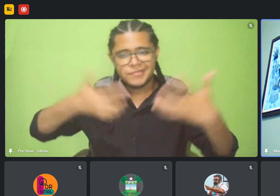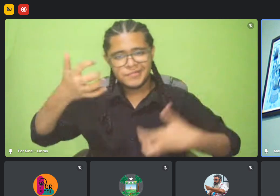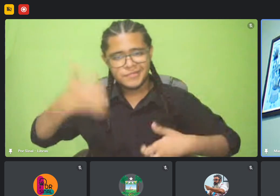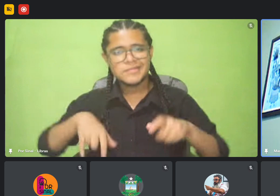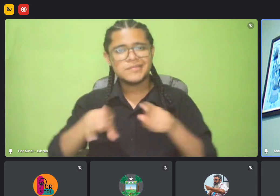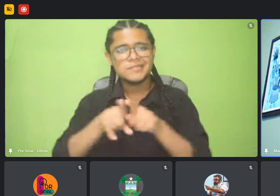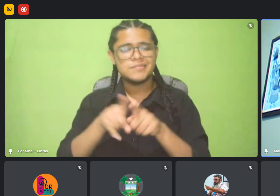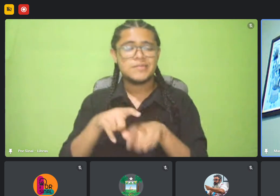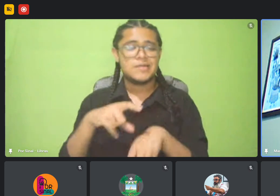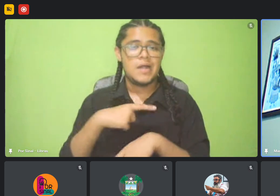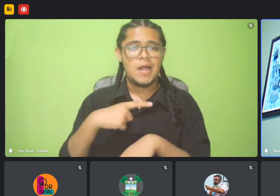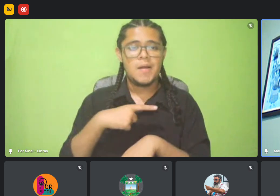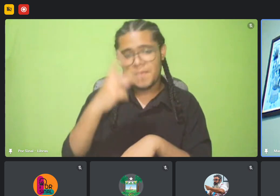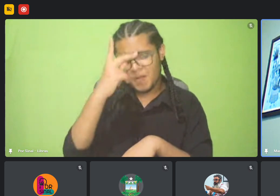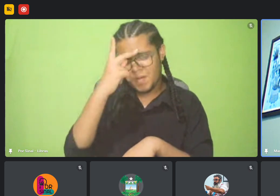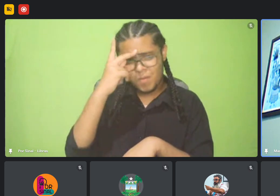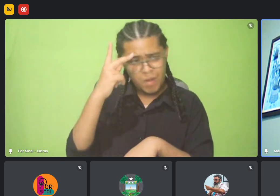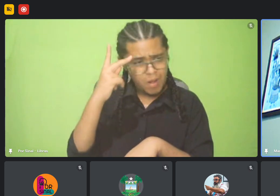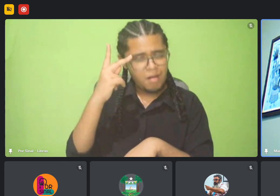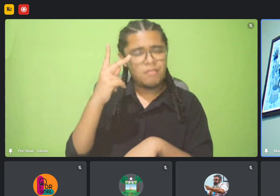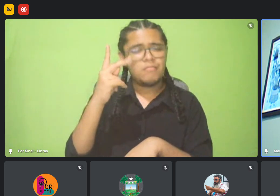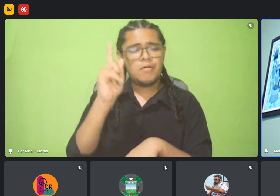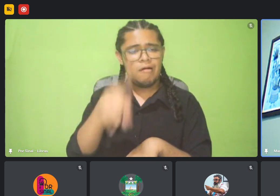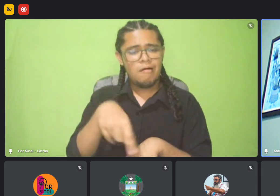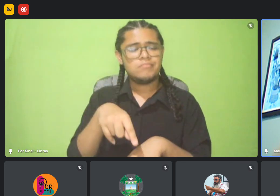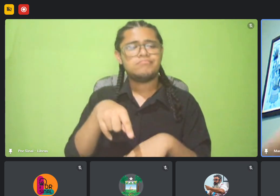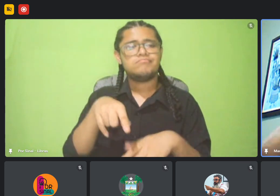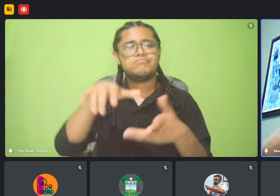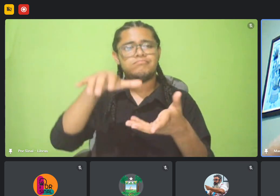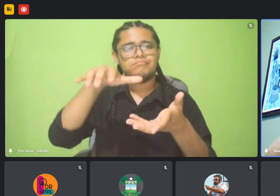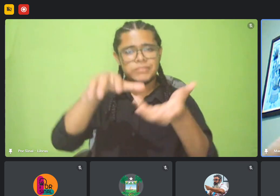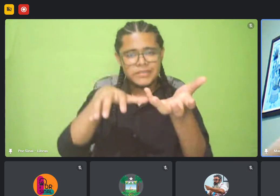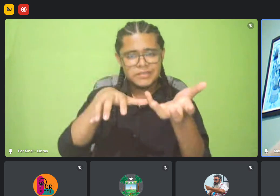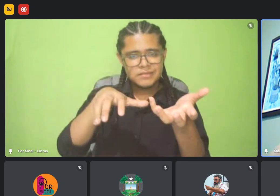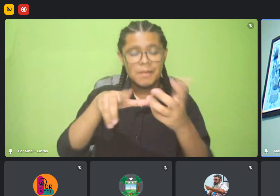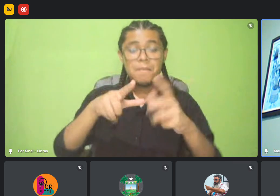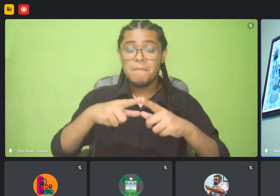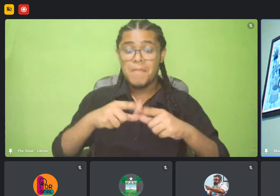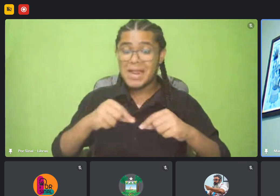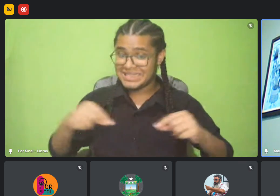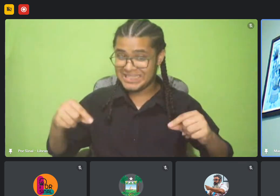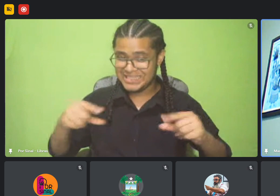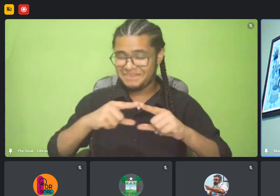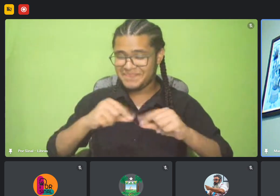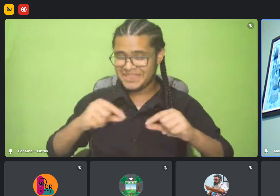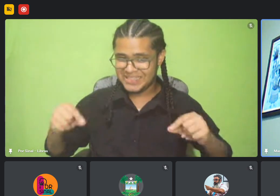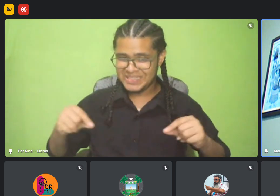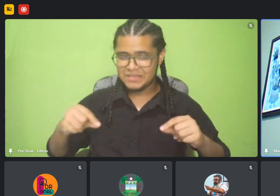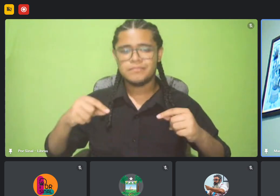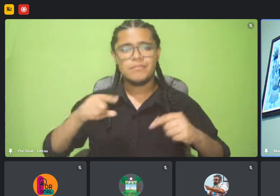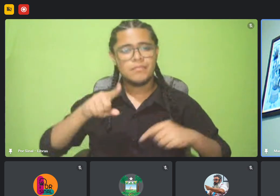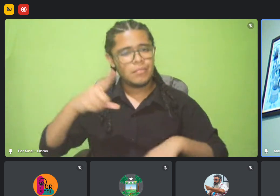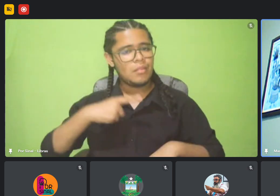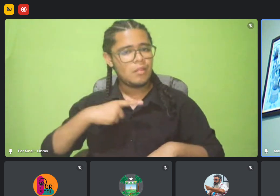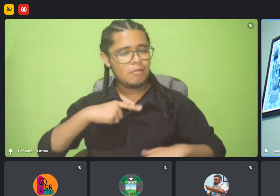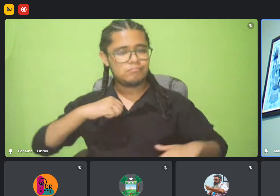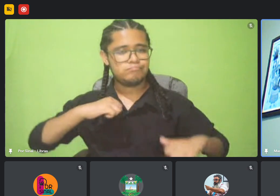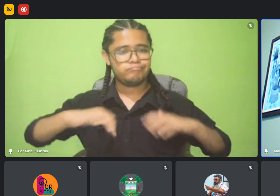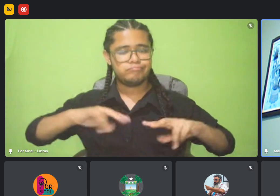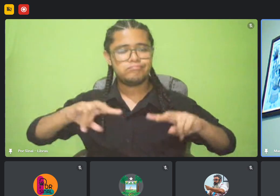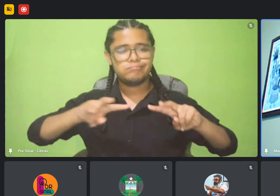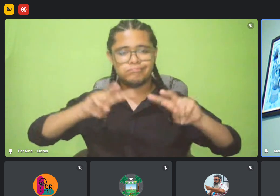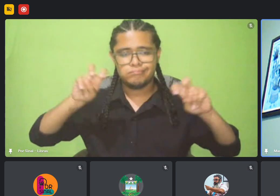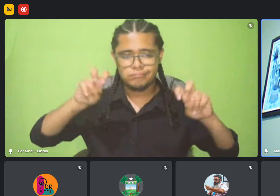Está tendo toda uma ação que está acontecendo em Brasília também, sobre as pessoas em situação de rua. E